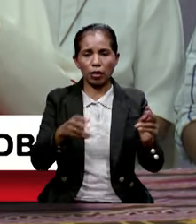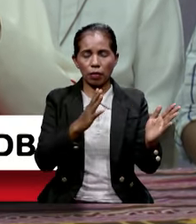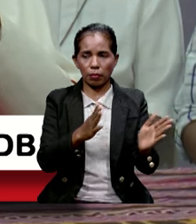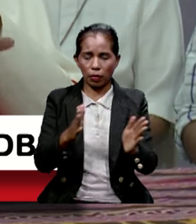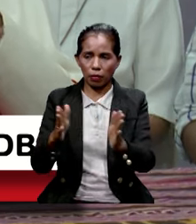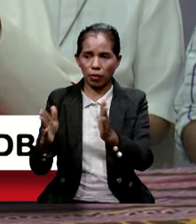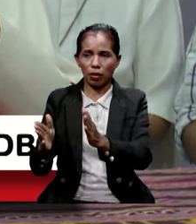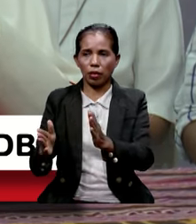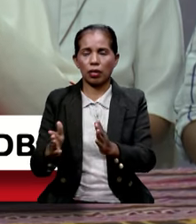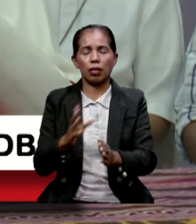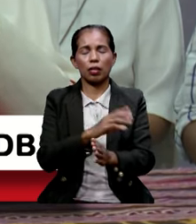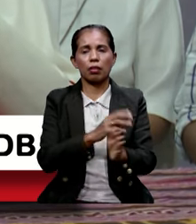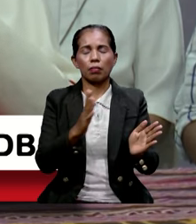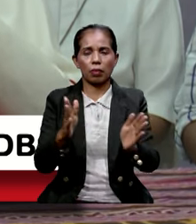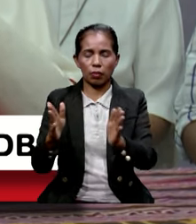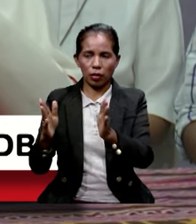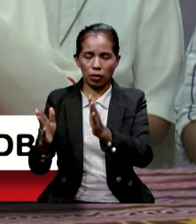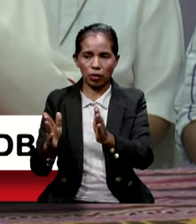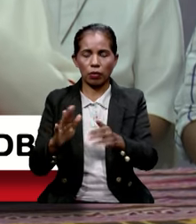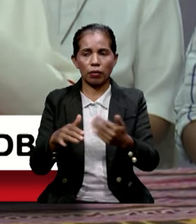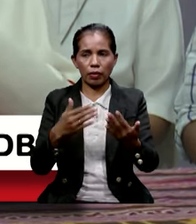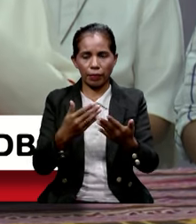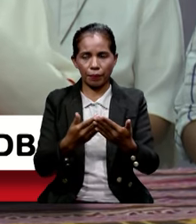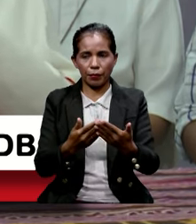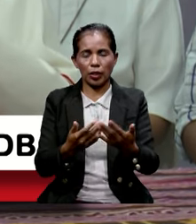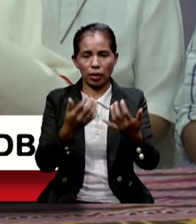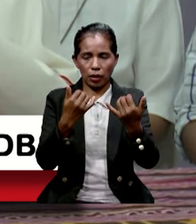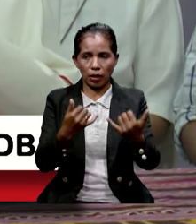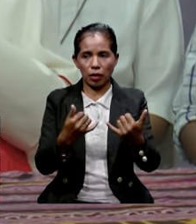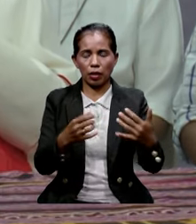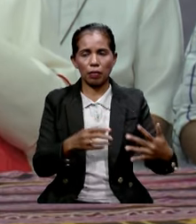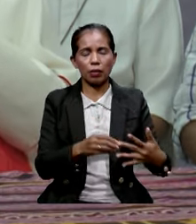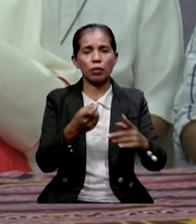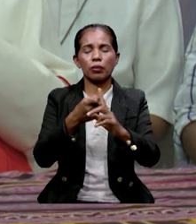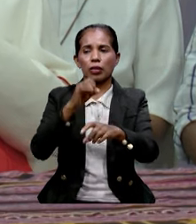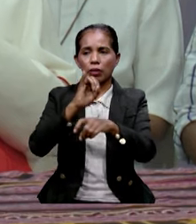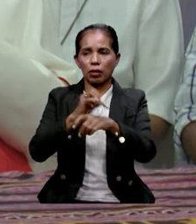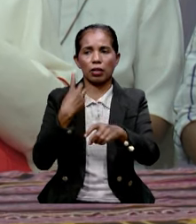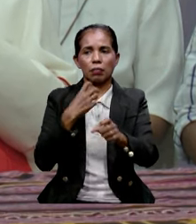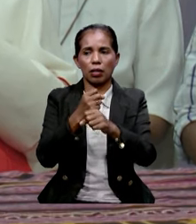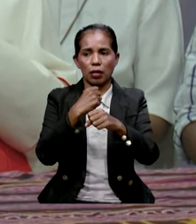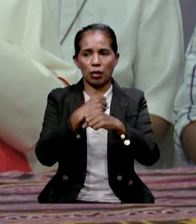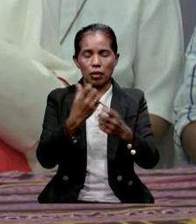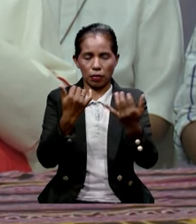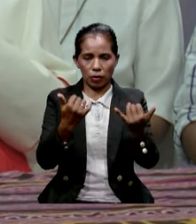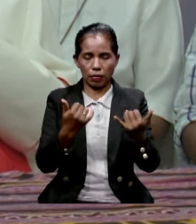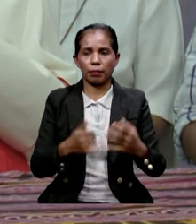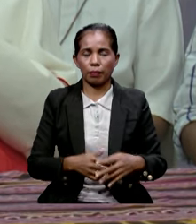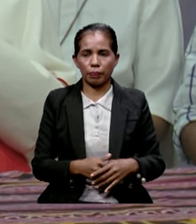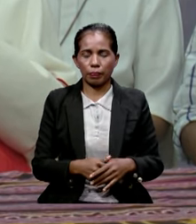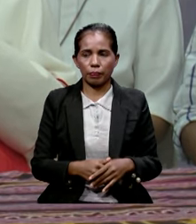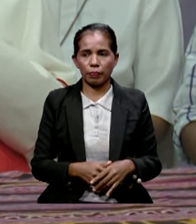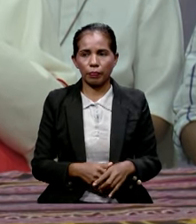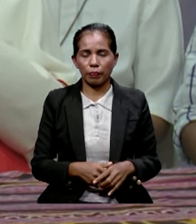a tanta muito grande preparação que era primeiro e também a parte da igreja de ninguém, a minha lauda da doia, ponto ira.